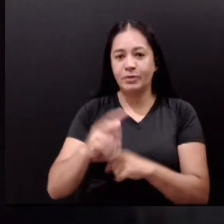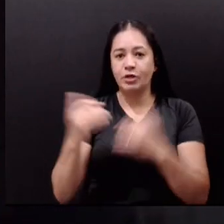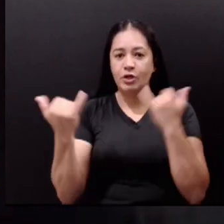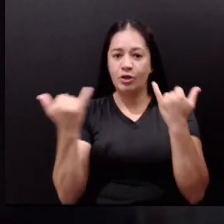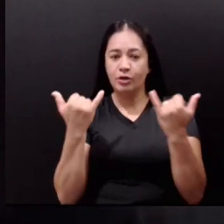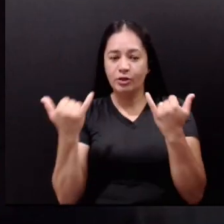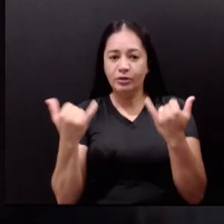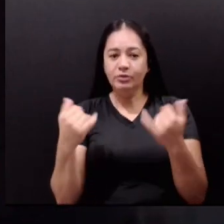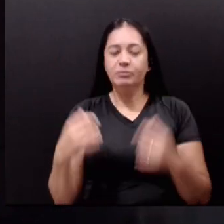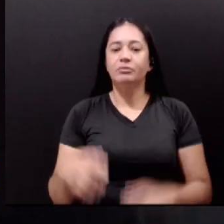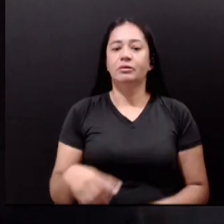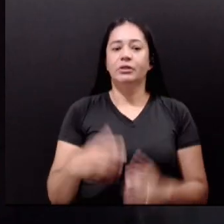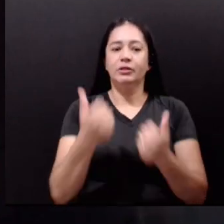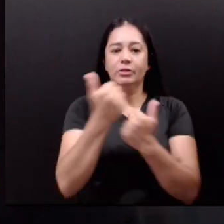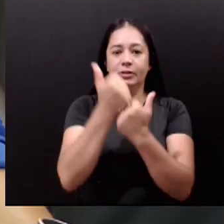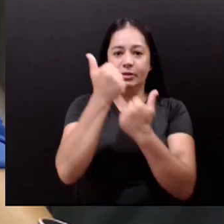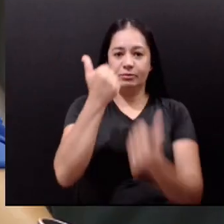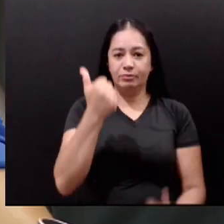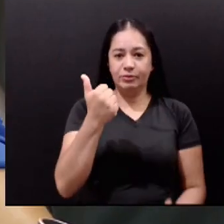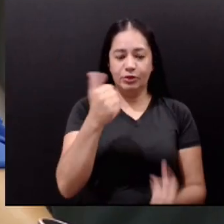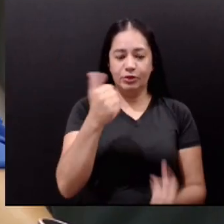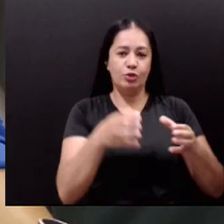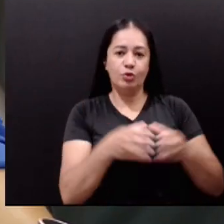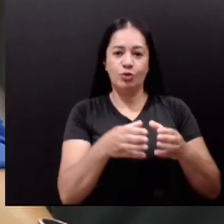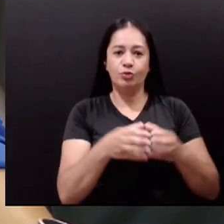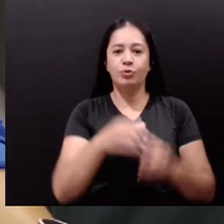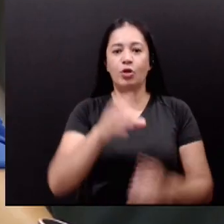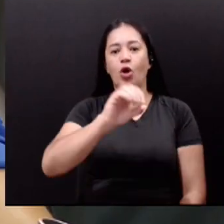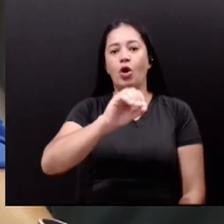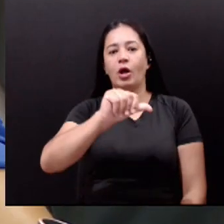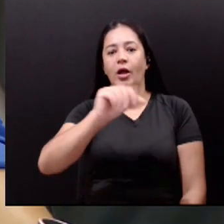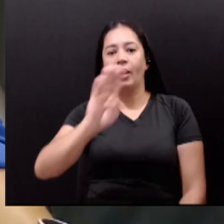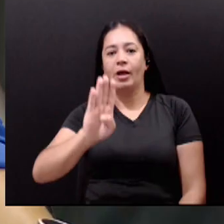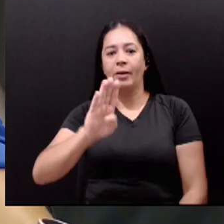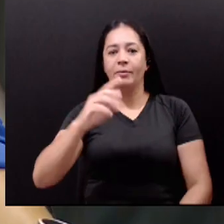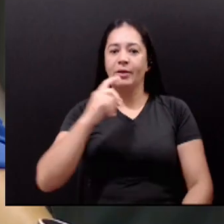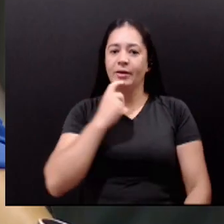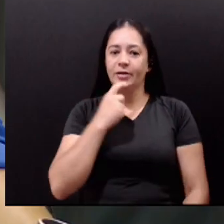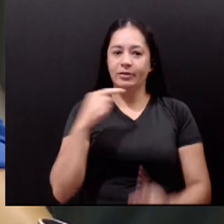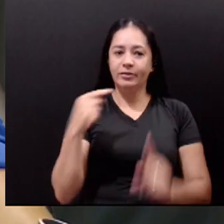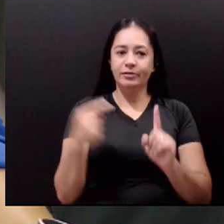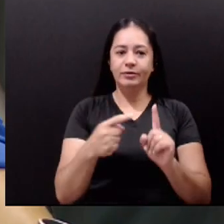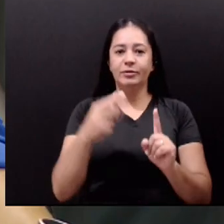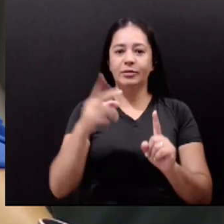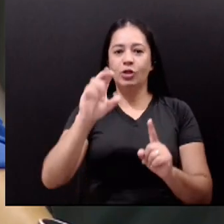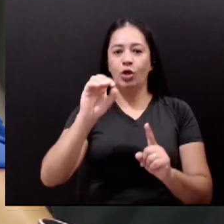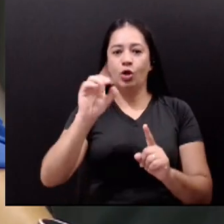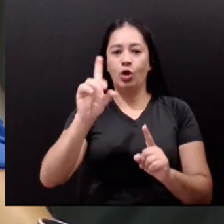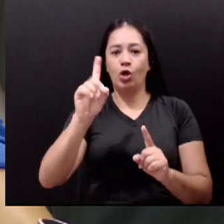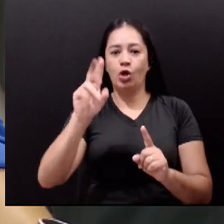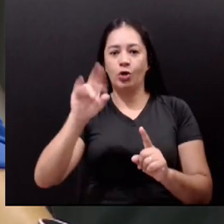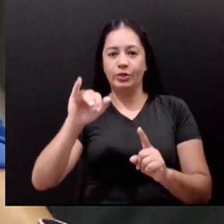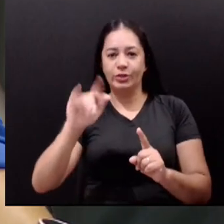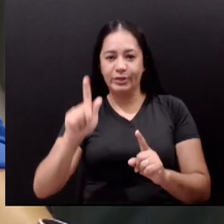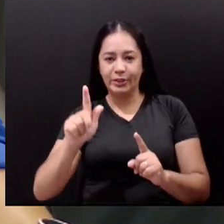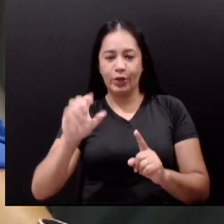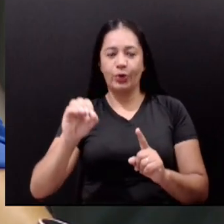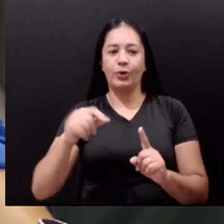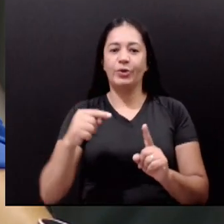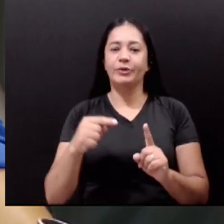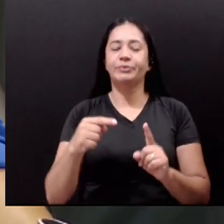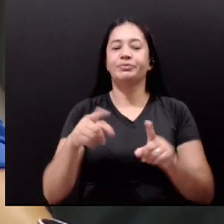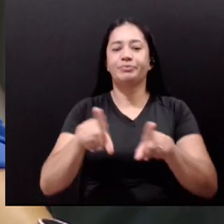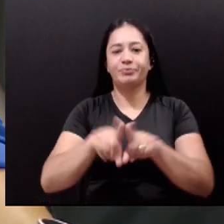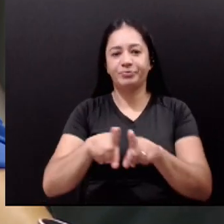Direito Digital da OAB Campinas, doutor Rodrigo Canguçu de Almeida. Daqui a pouquinho também você pode conversar